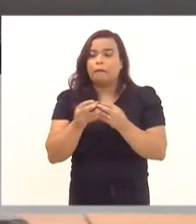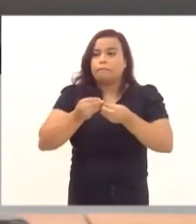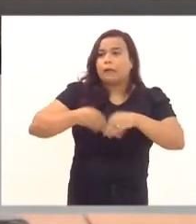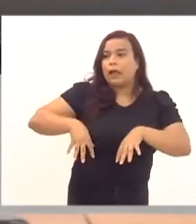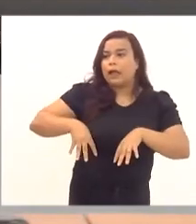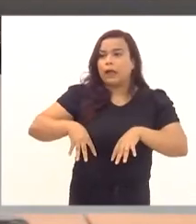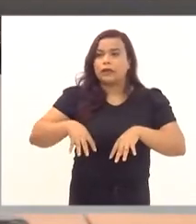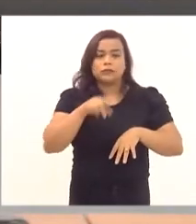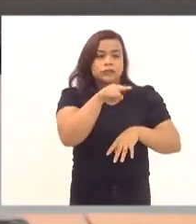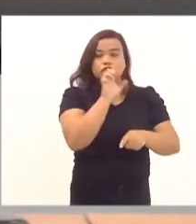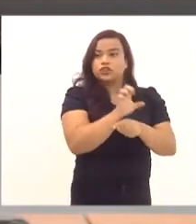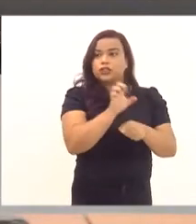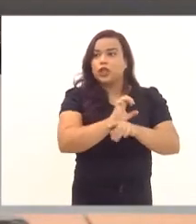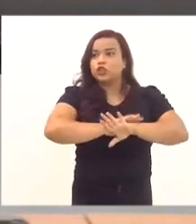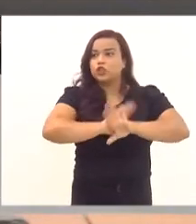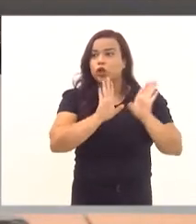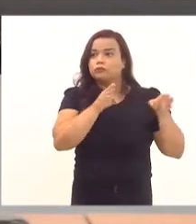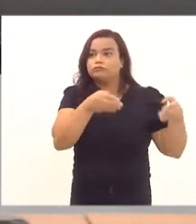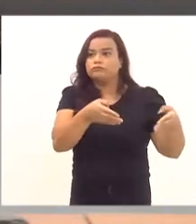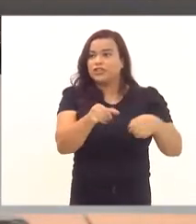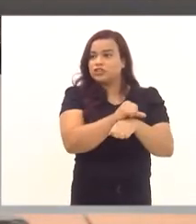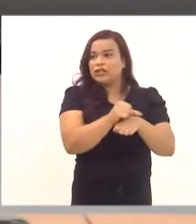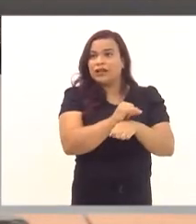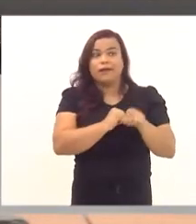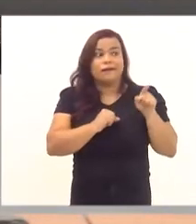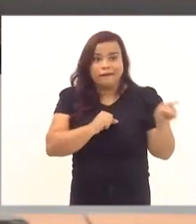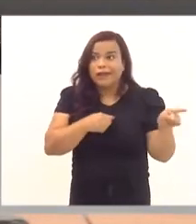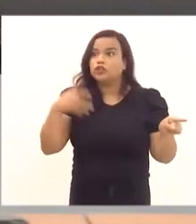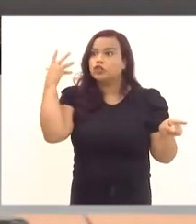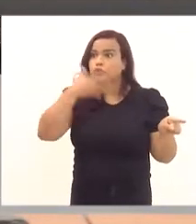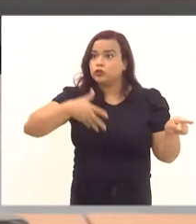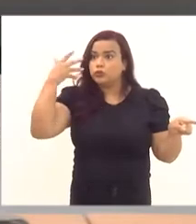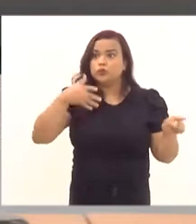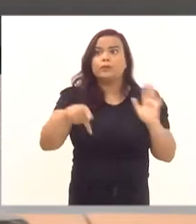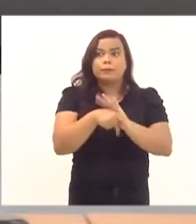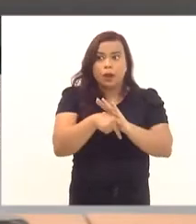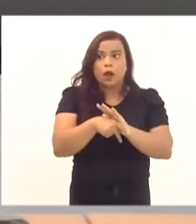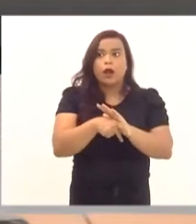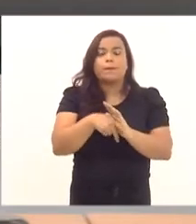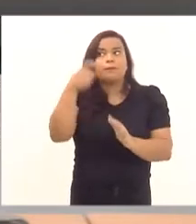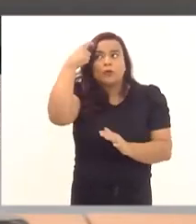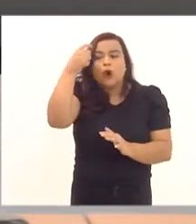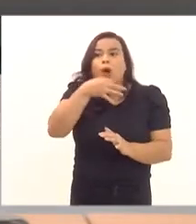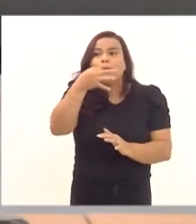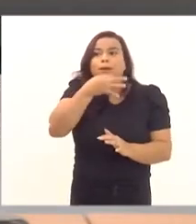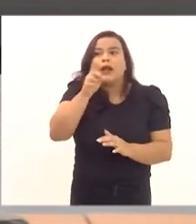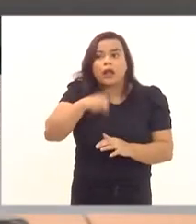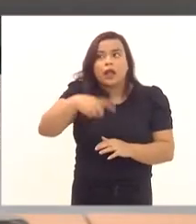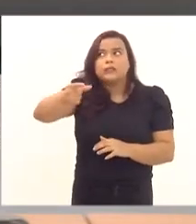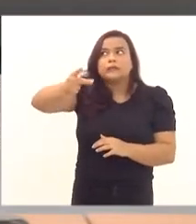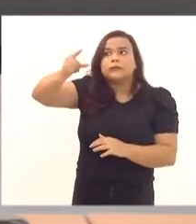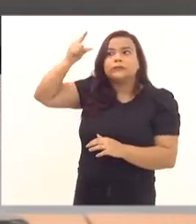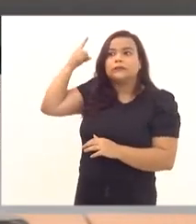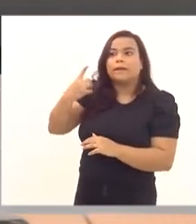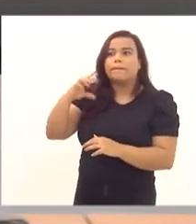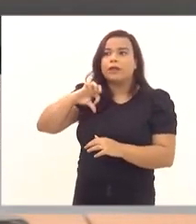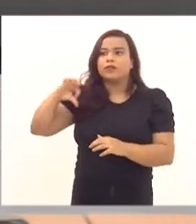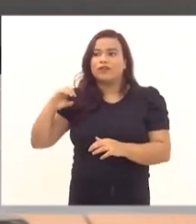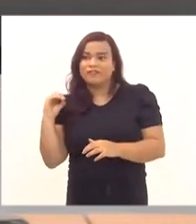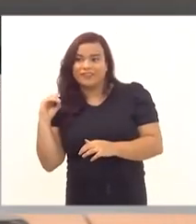apenas para as ações estratégicas sobre discurso prevalente nos anos 90 em geral em geral